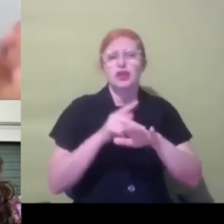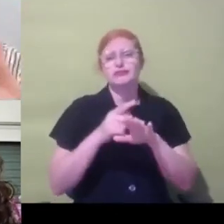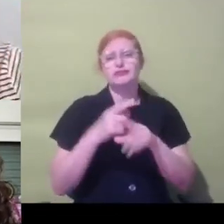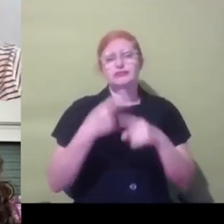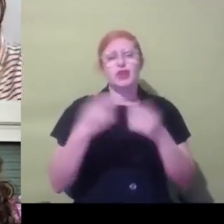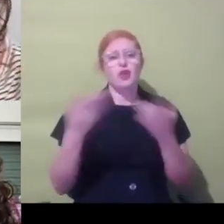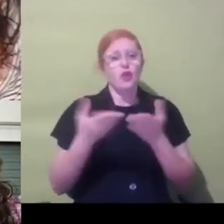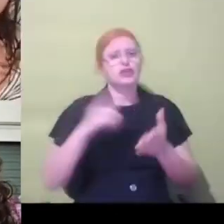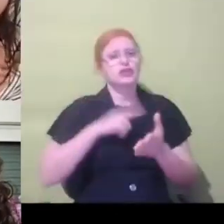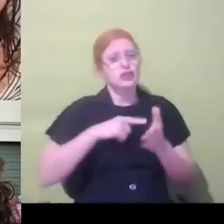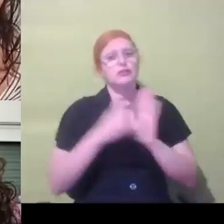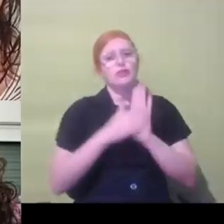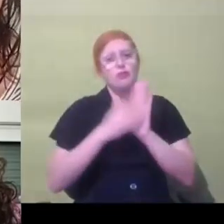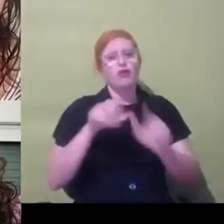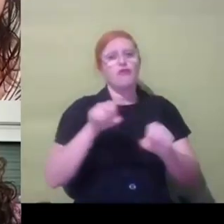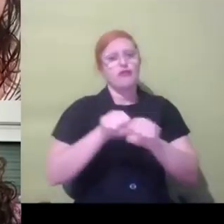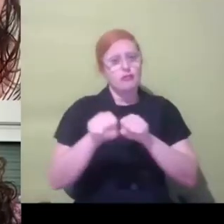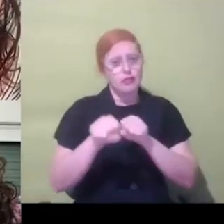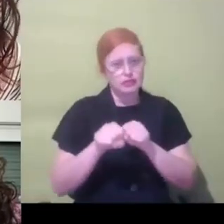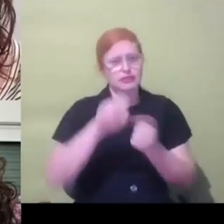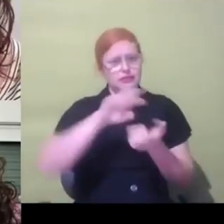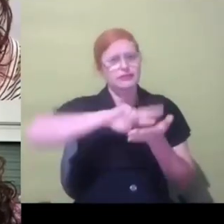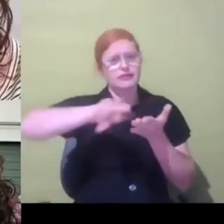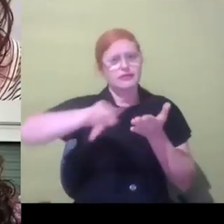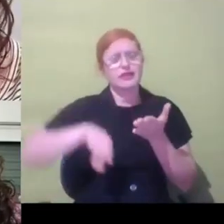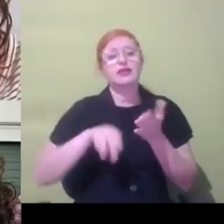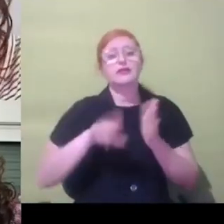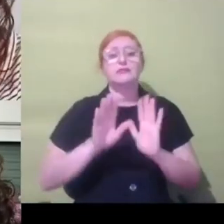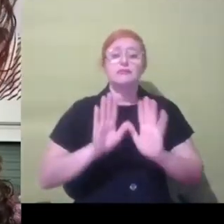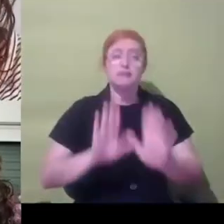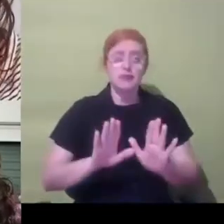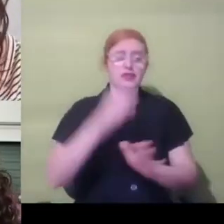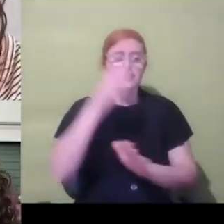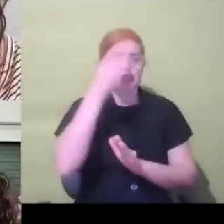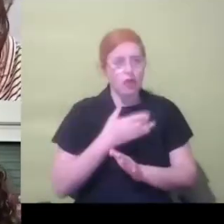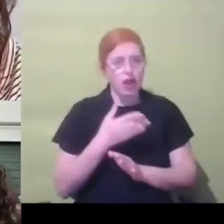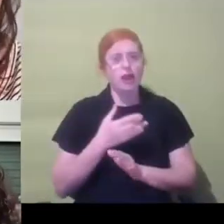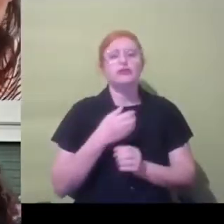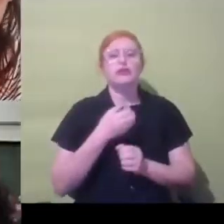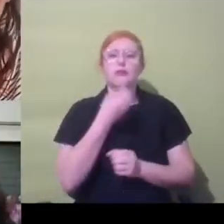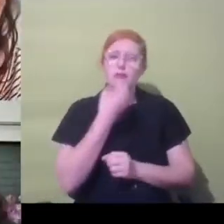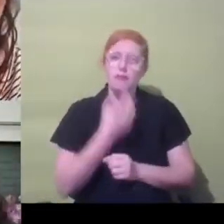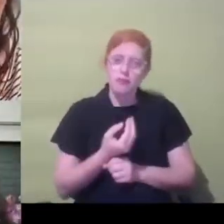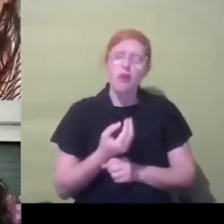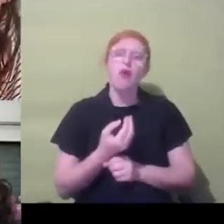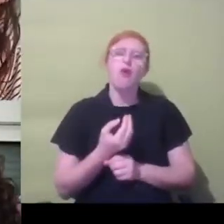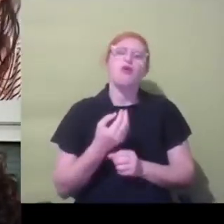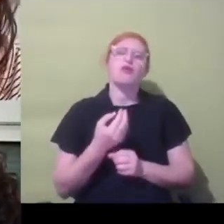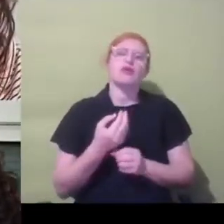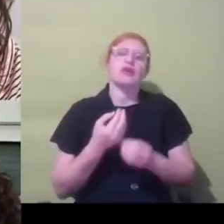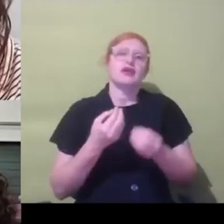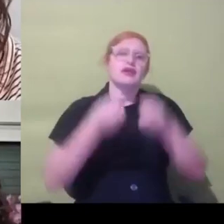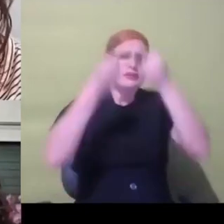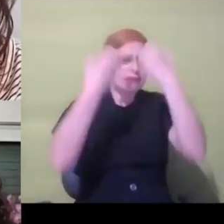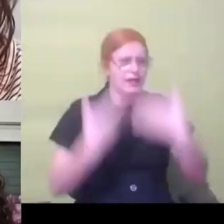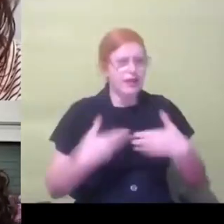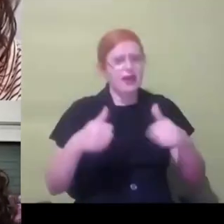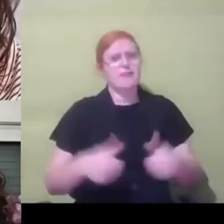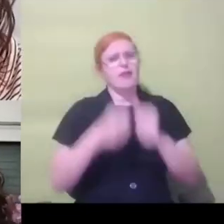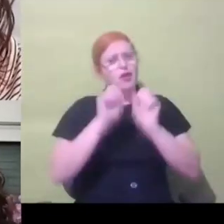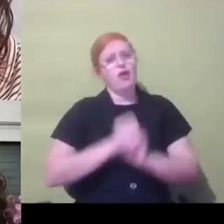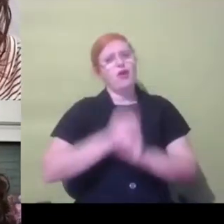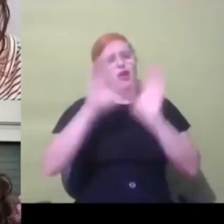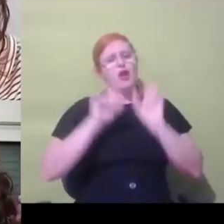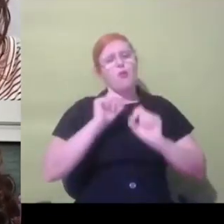muita proposta de formação rolando por aí. E acho que vale a pena, né, a gente dizer um pouco de onde a gente parte, o que a gente